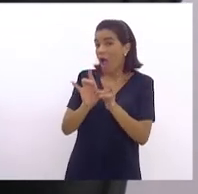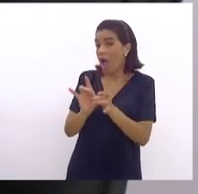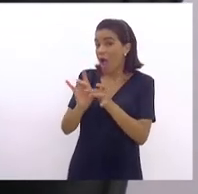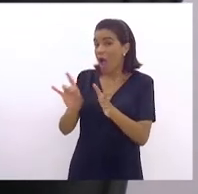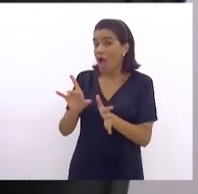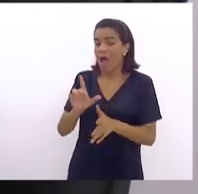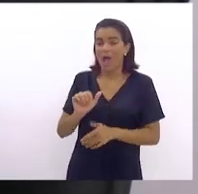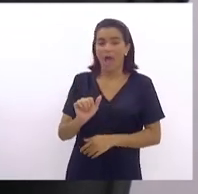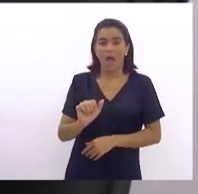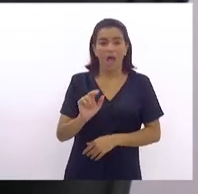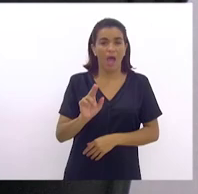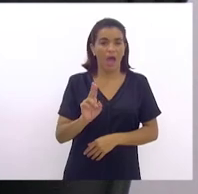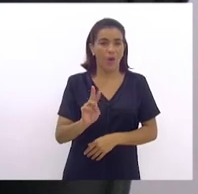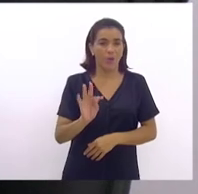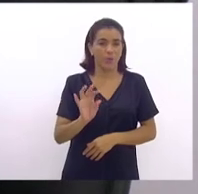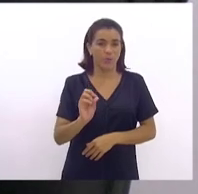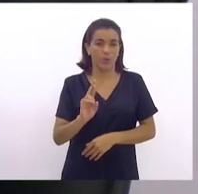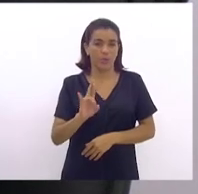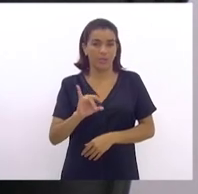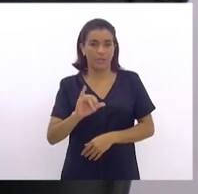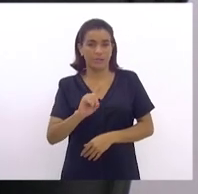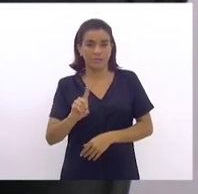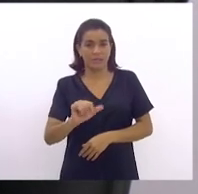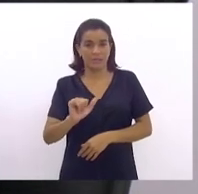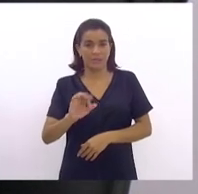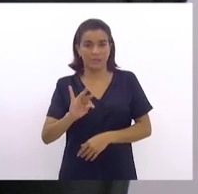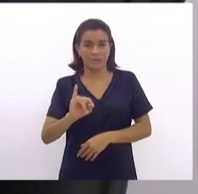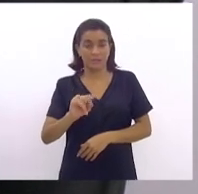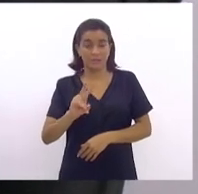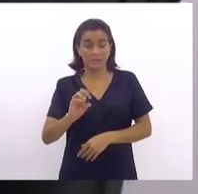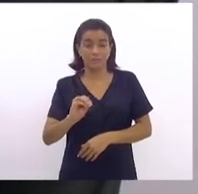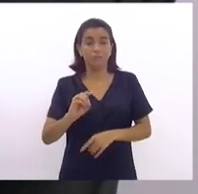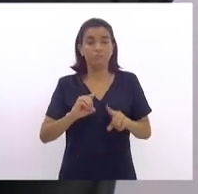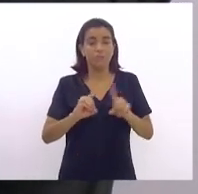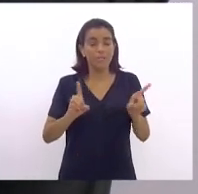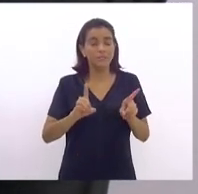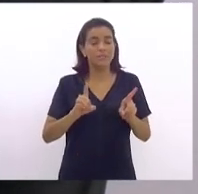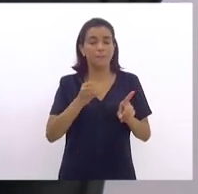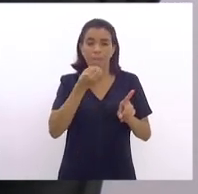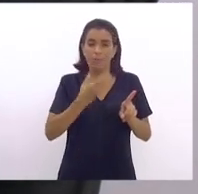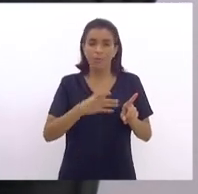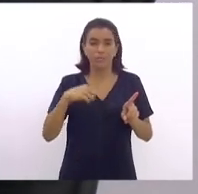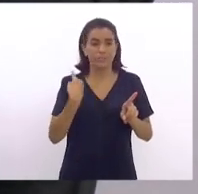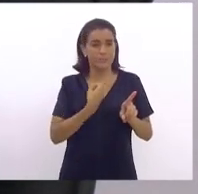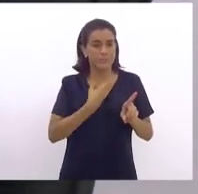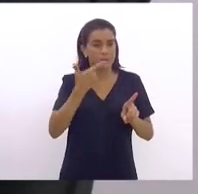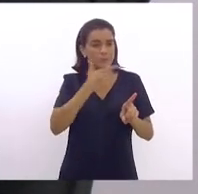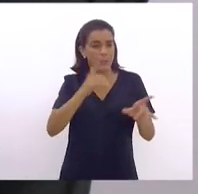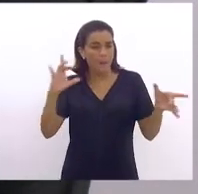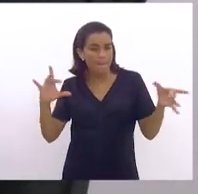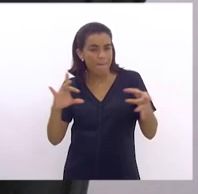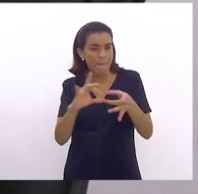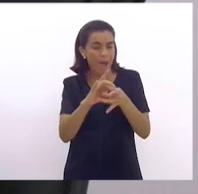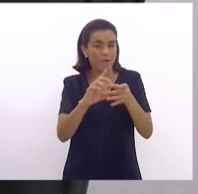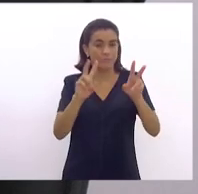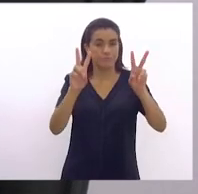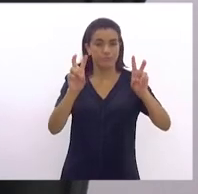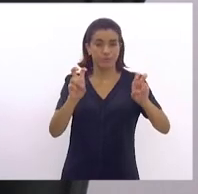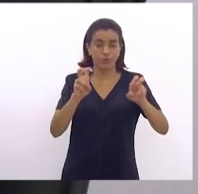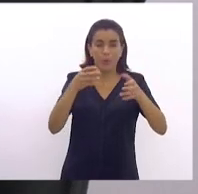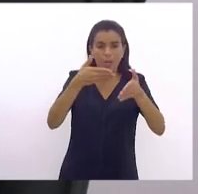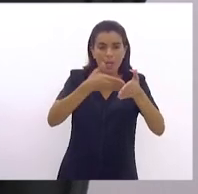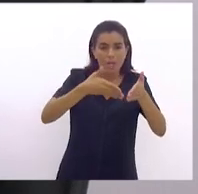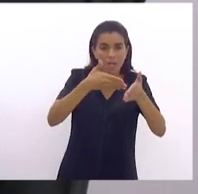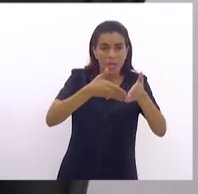importante a discussão para que a gente possa seguir um norte e tentar consolidar o entendimento sobre os